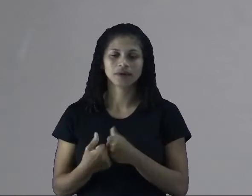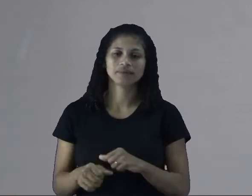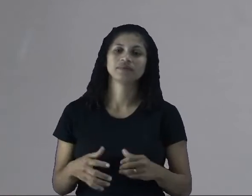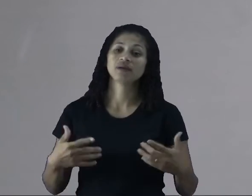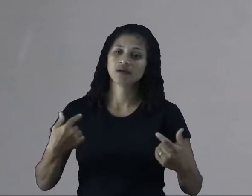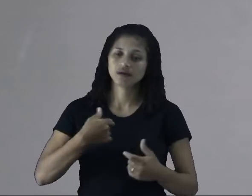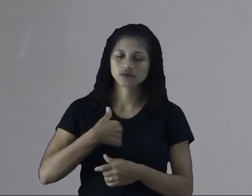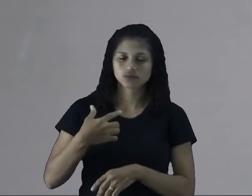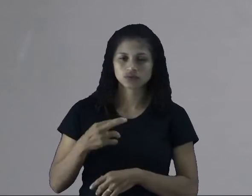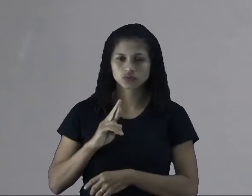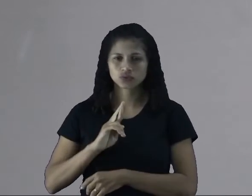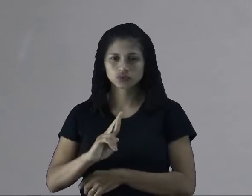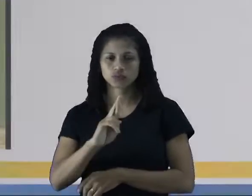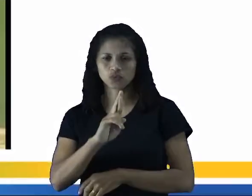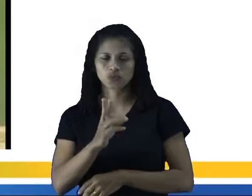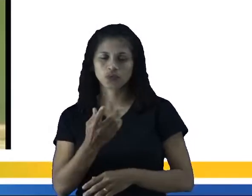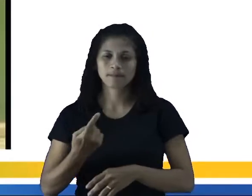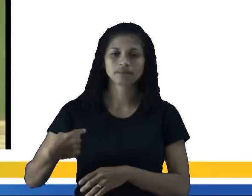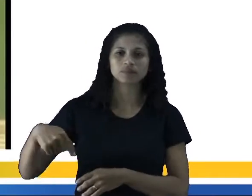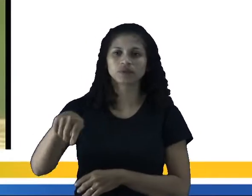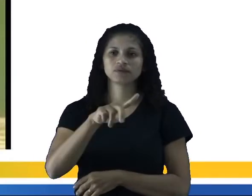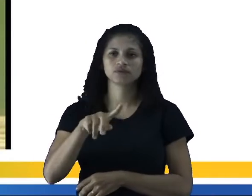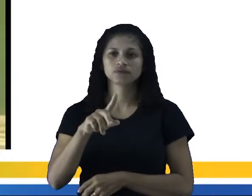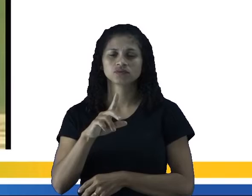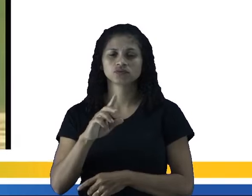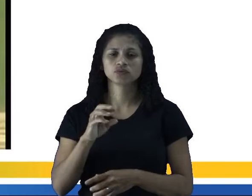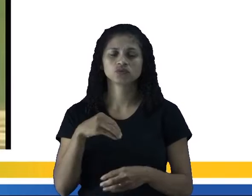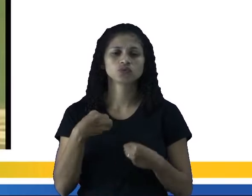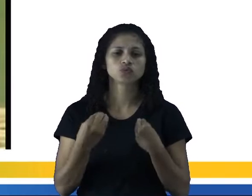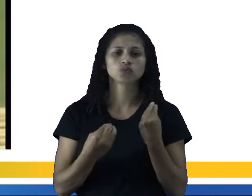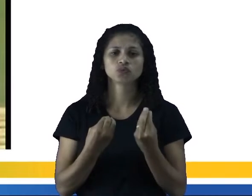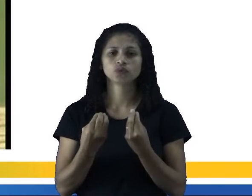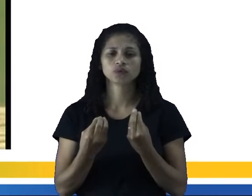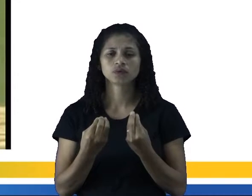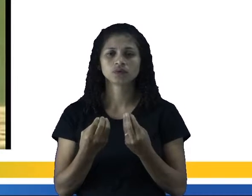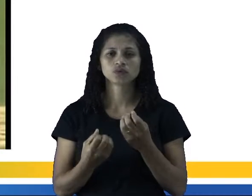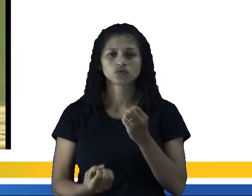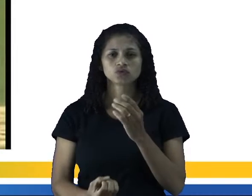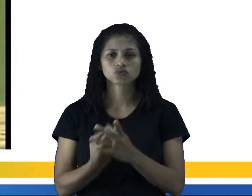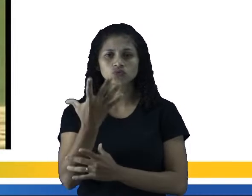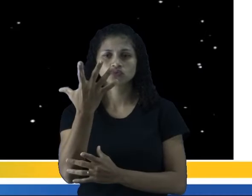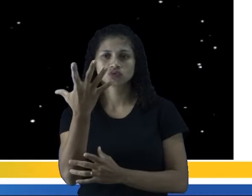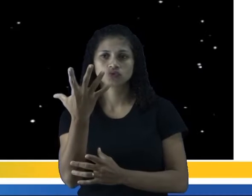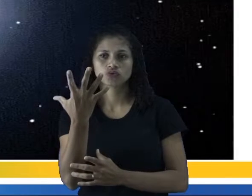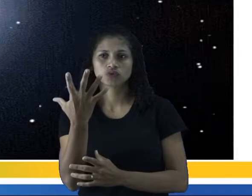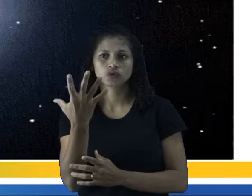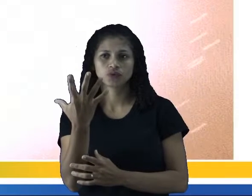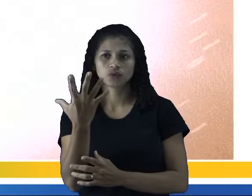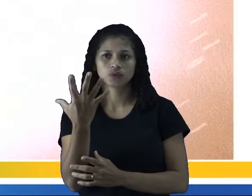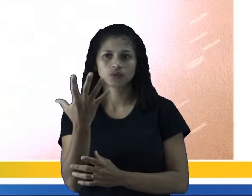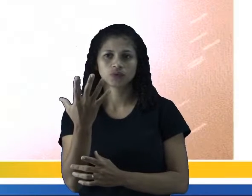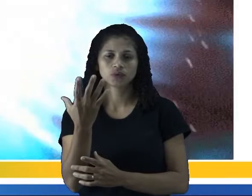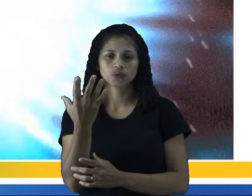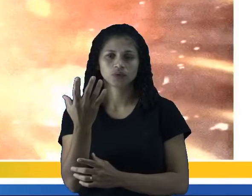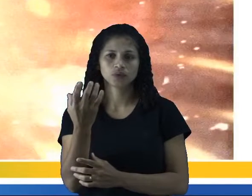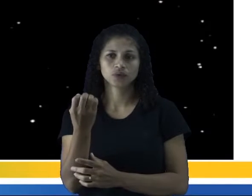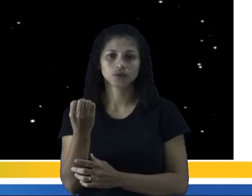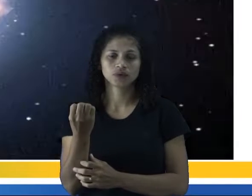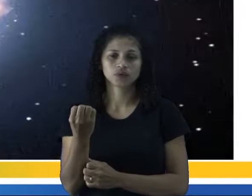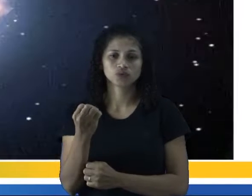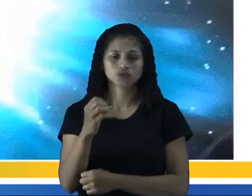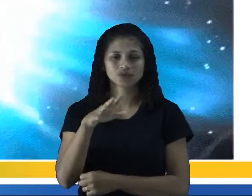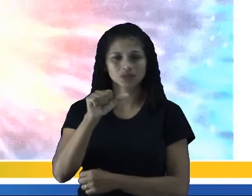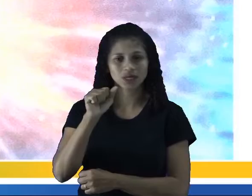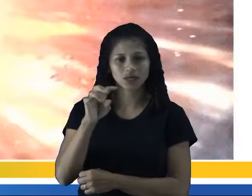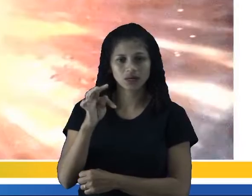vocês. Então, de onde veio todos os átomos? Eles vieram do Big